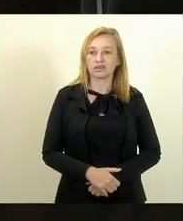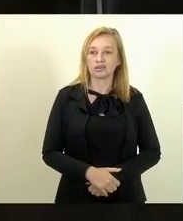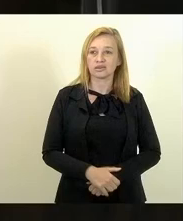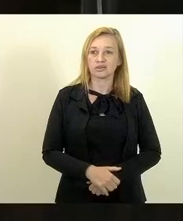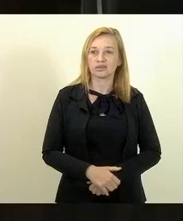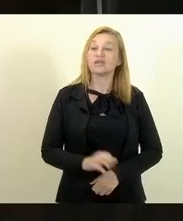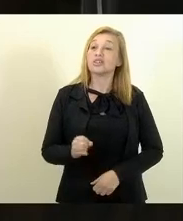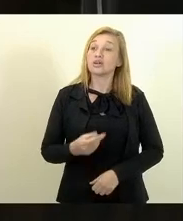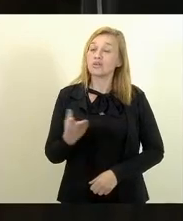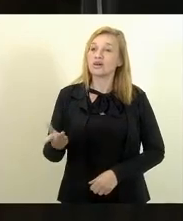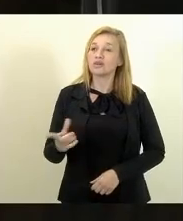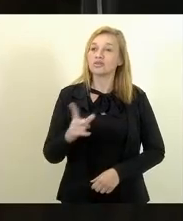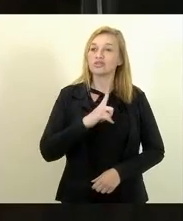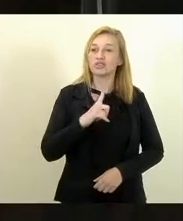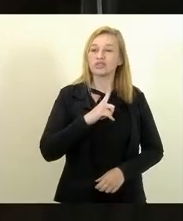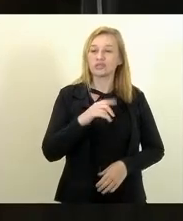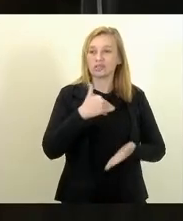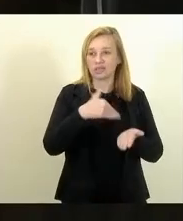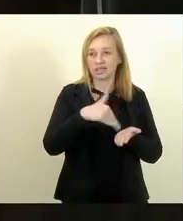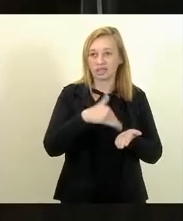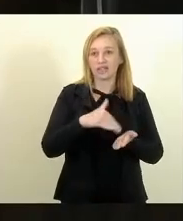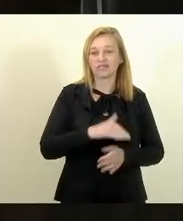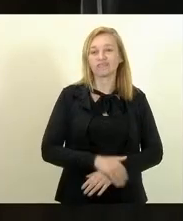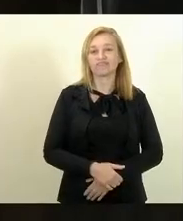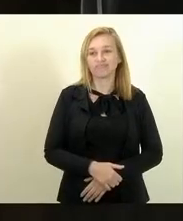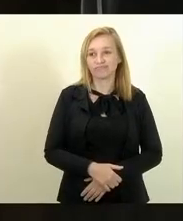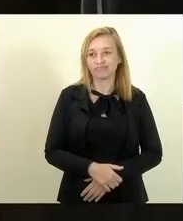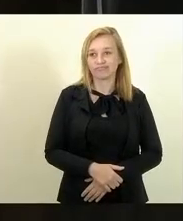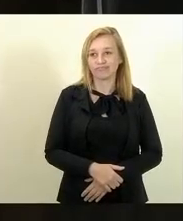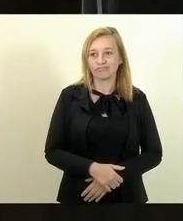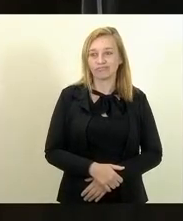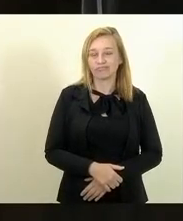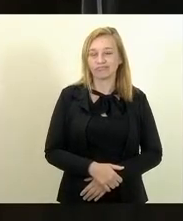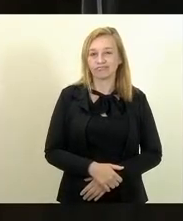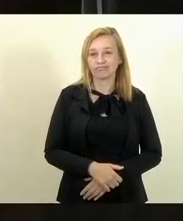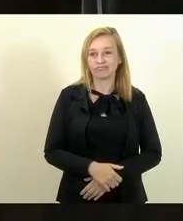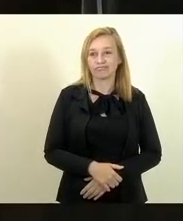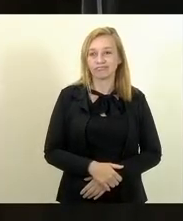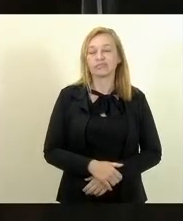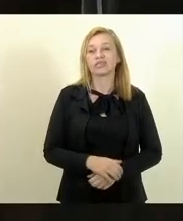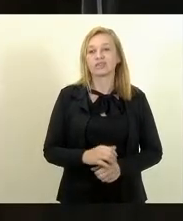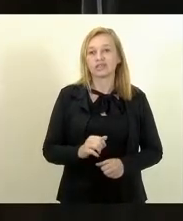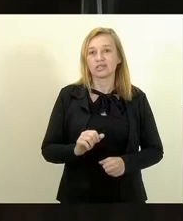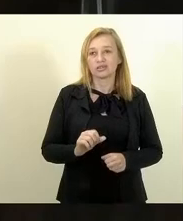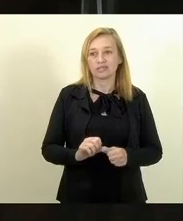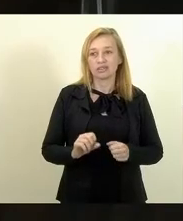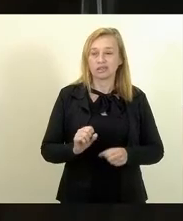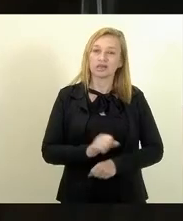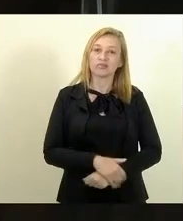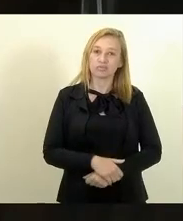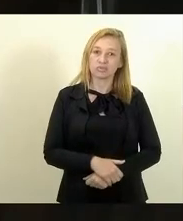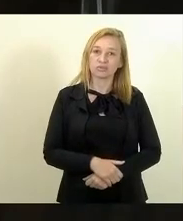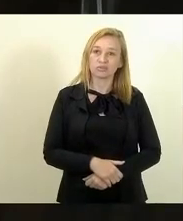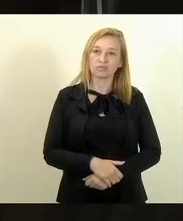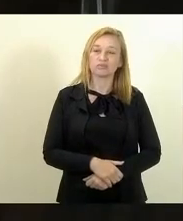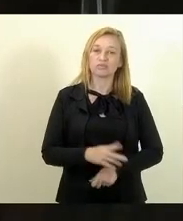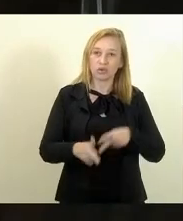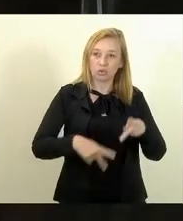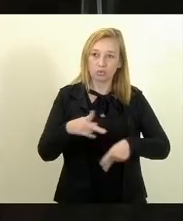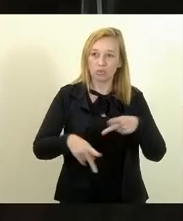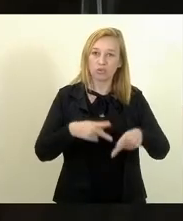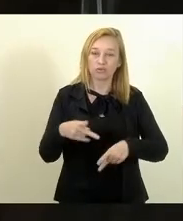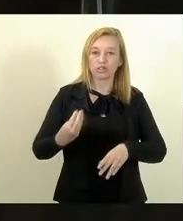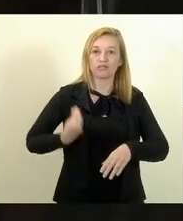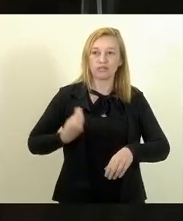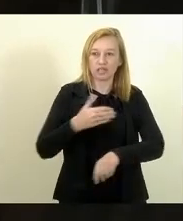enquanto estive como secretária, fizemos muito e o que pudemos pela população em